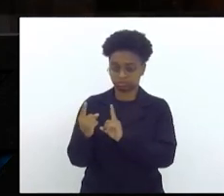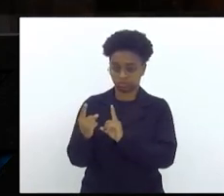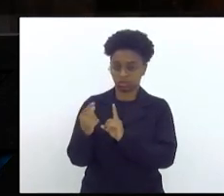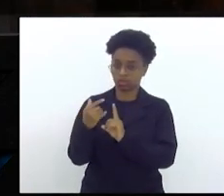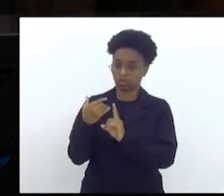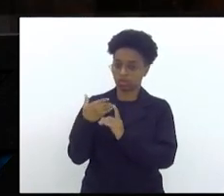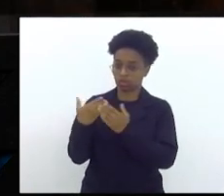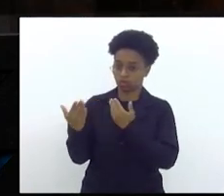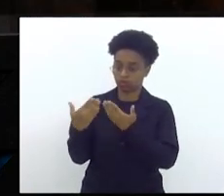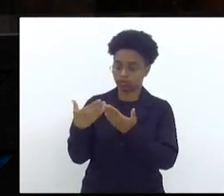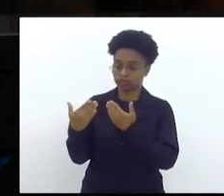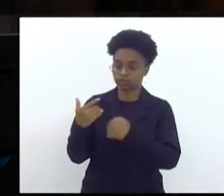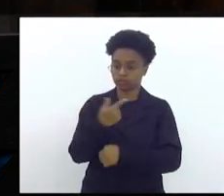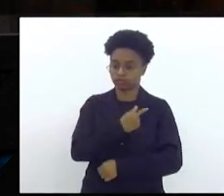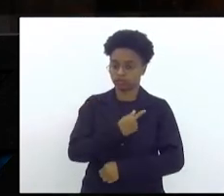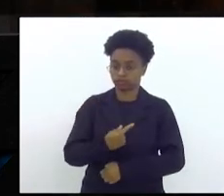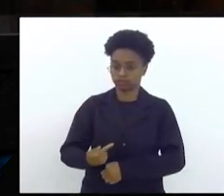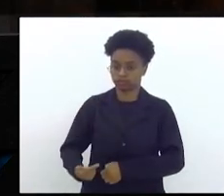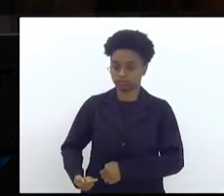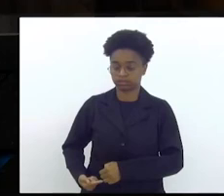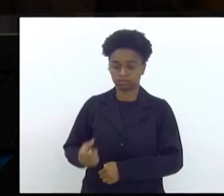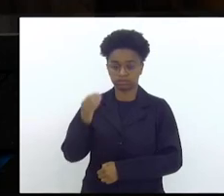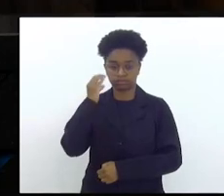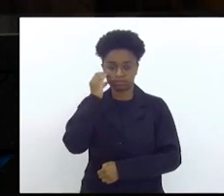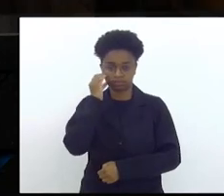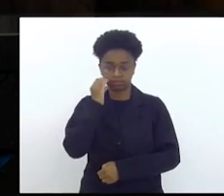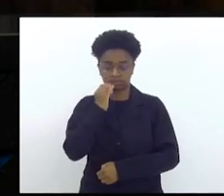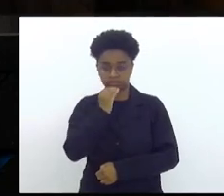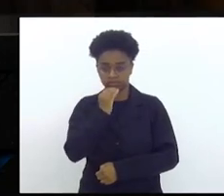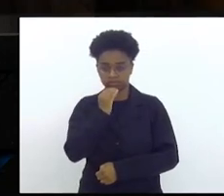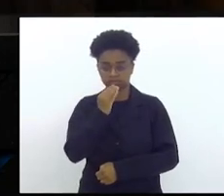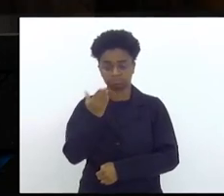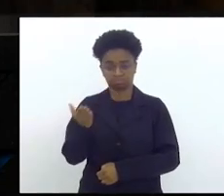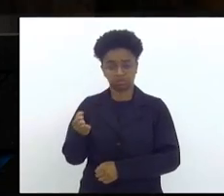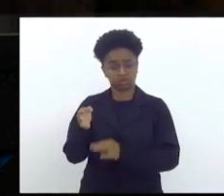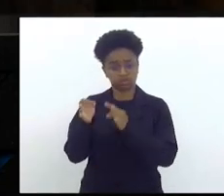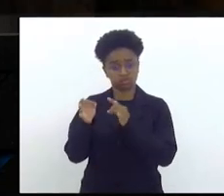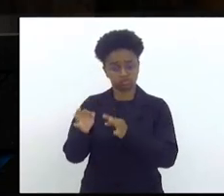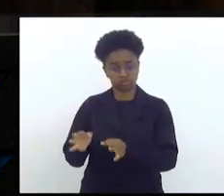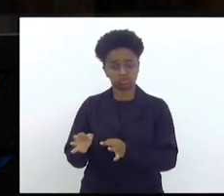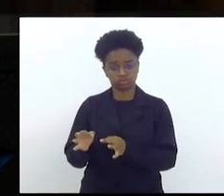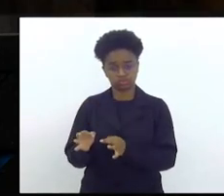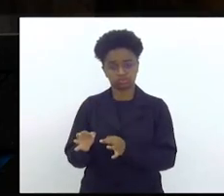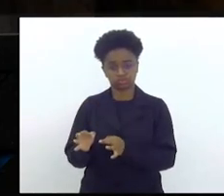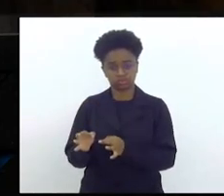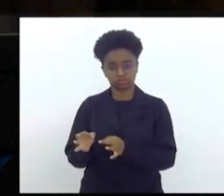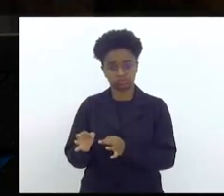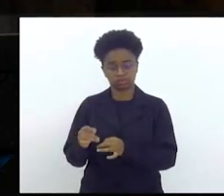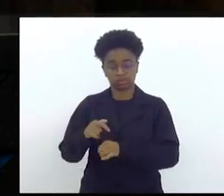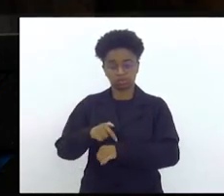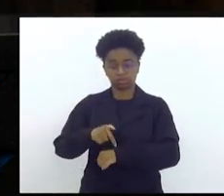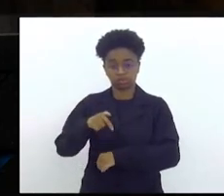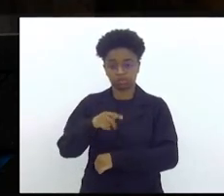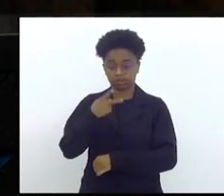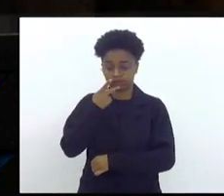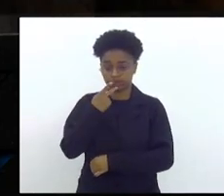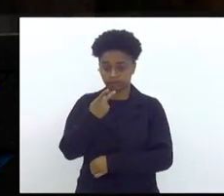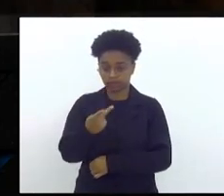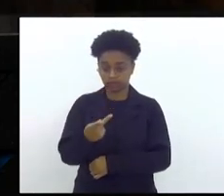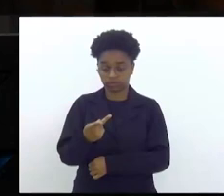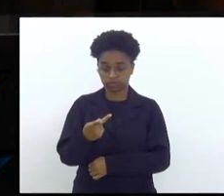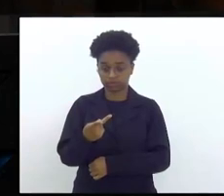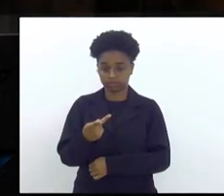Estado foi absolutamente justo ao dizer que